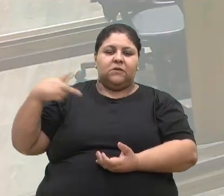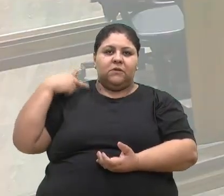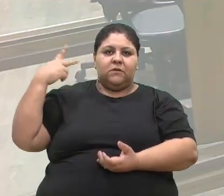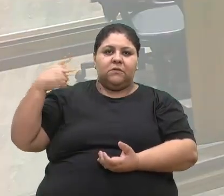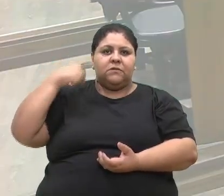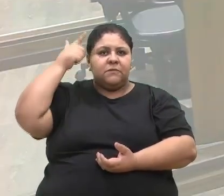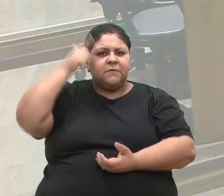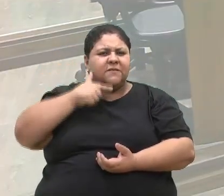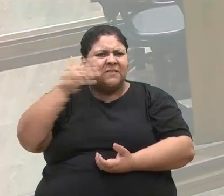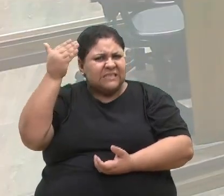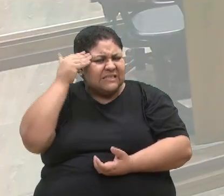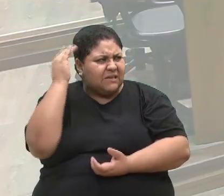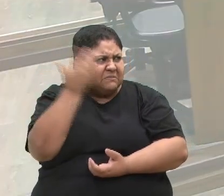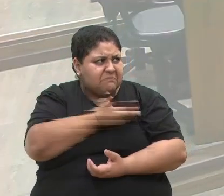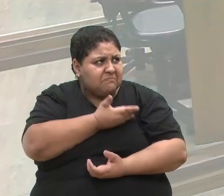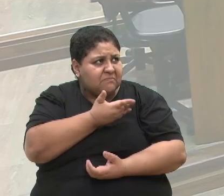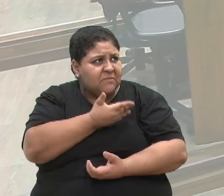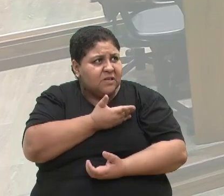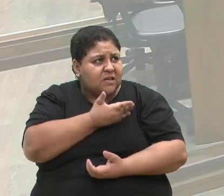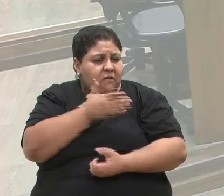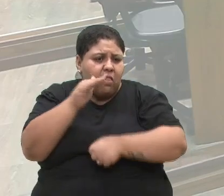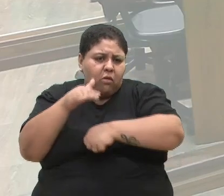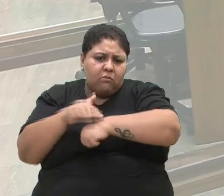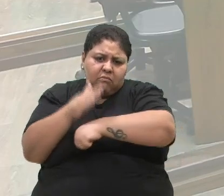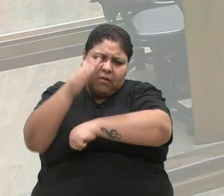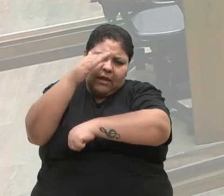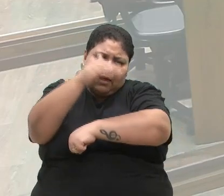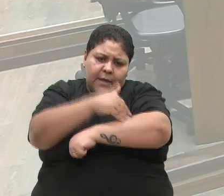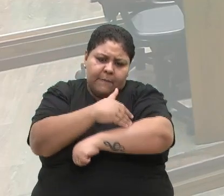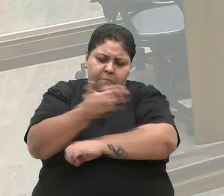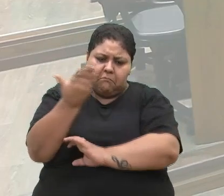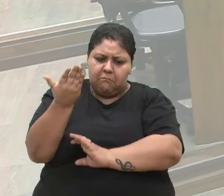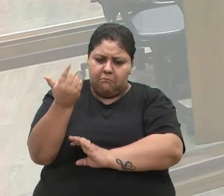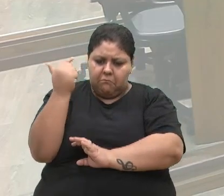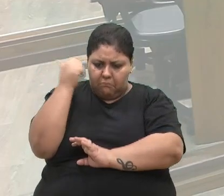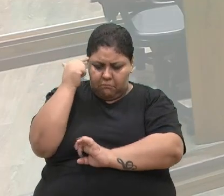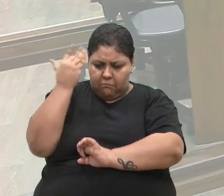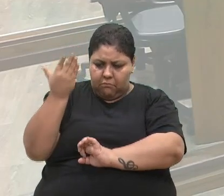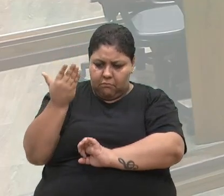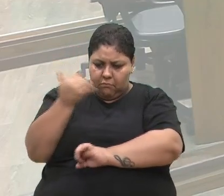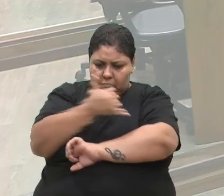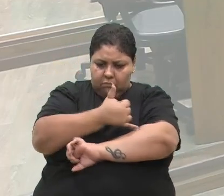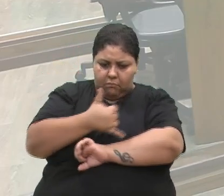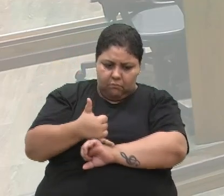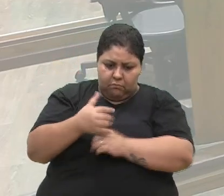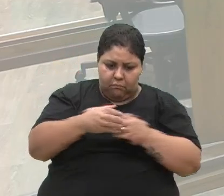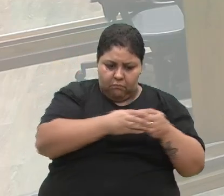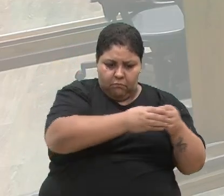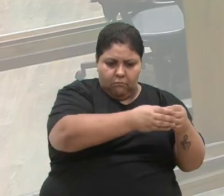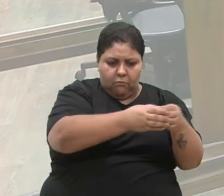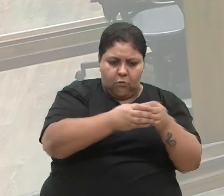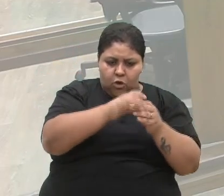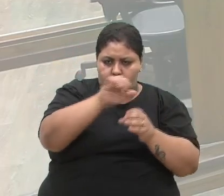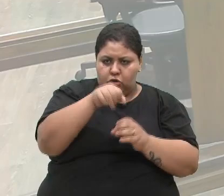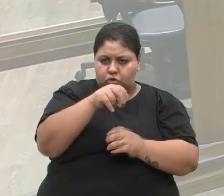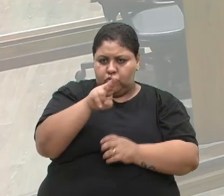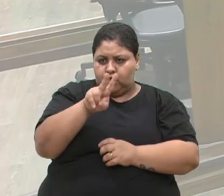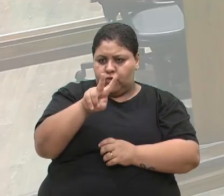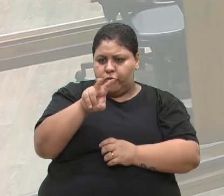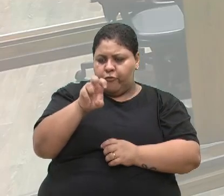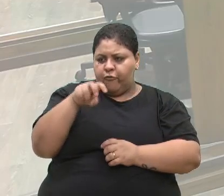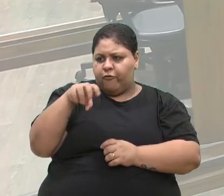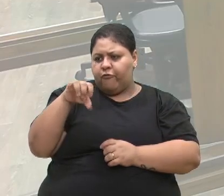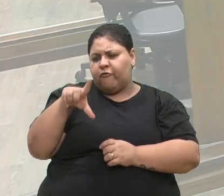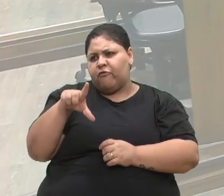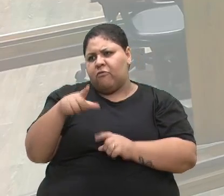vereador Bressan, o senhor falou agora em quebra-mola, eu fiquei pensando. Casualmente, eu passei em frente ao Clube Social do Juvenil e